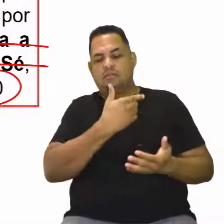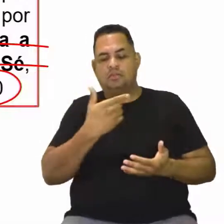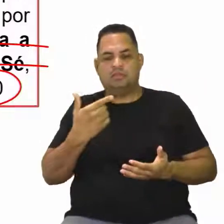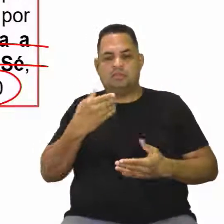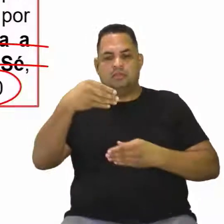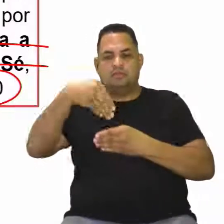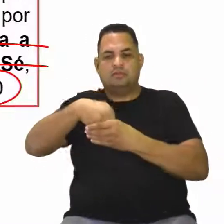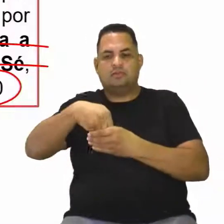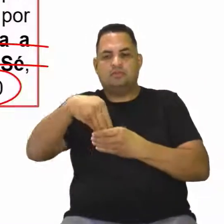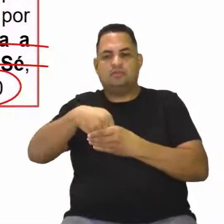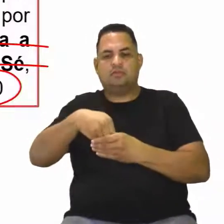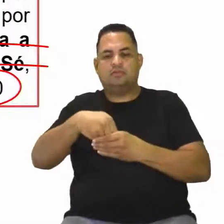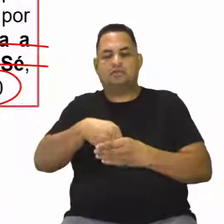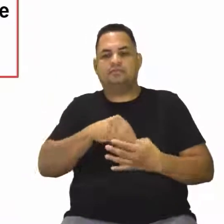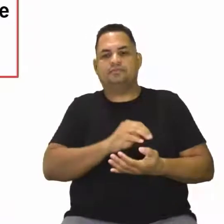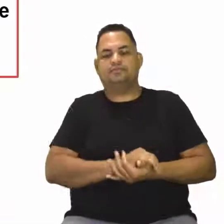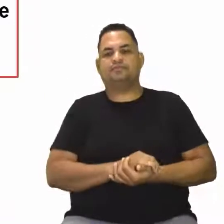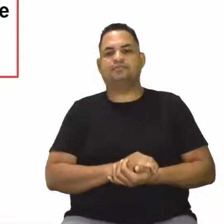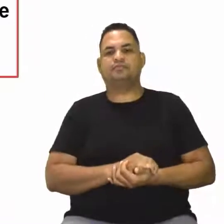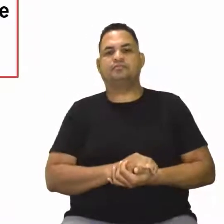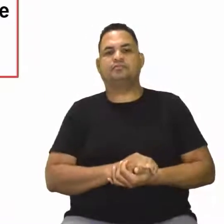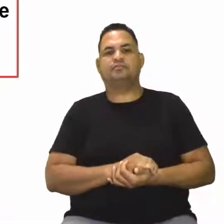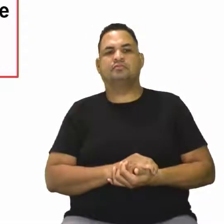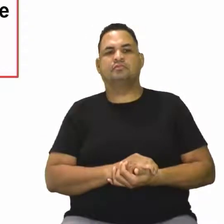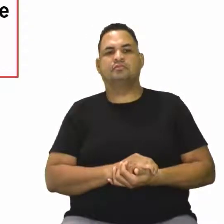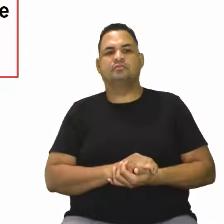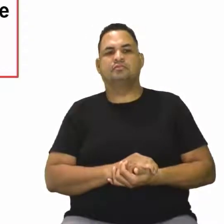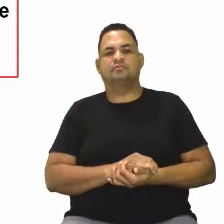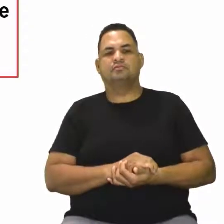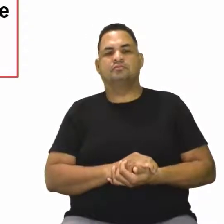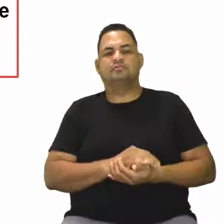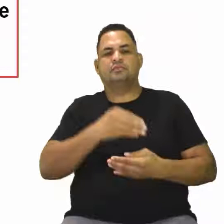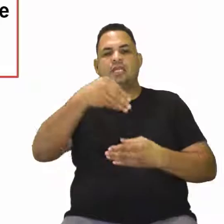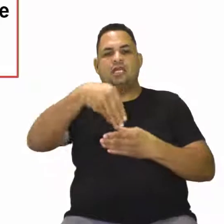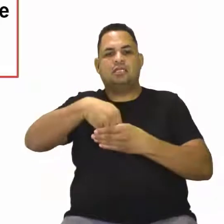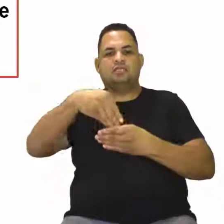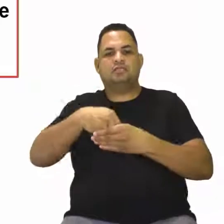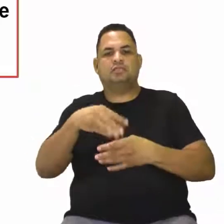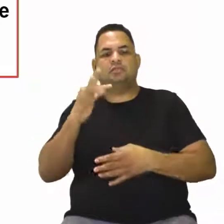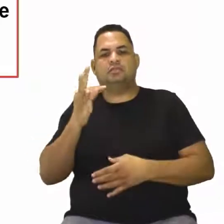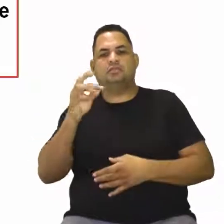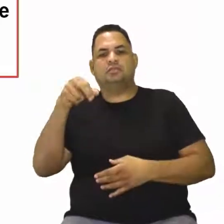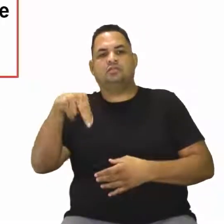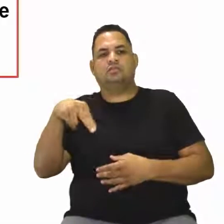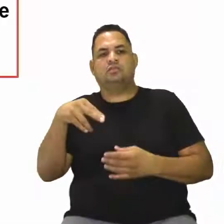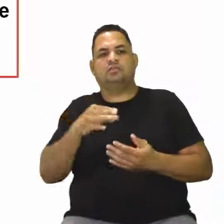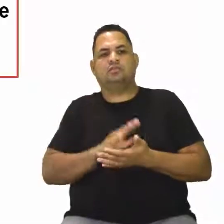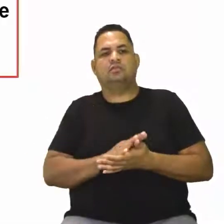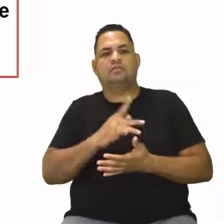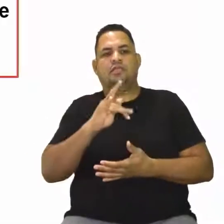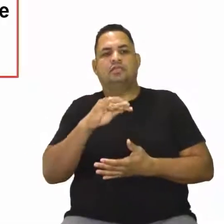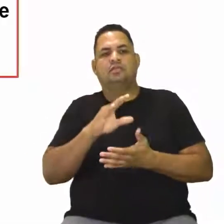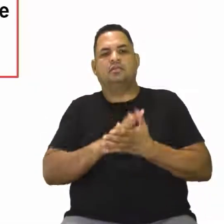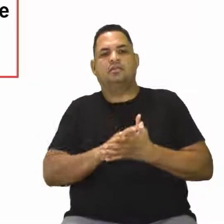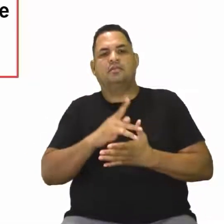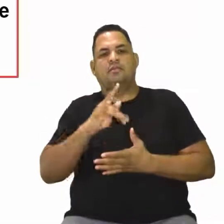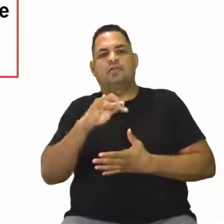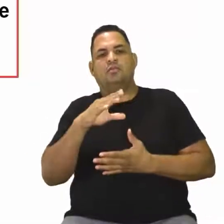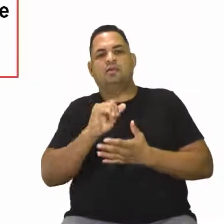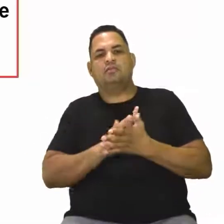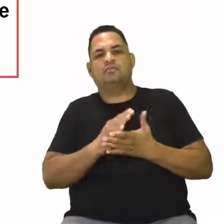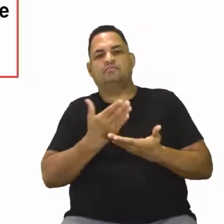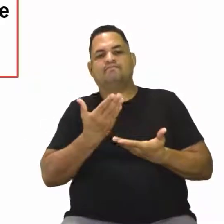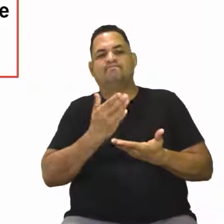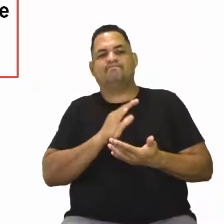por 22 votos. Eleição de Tancredo Neves, PDS, Paulo